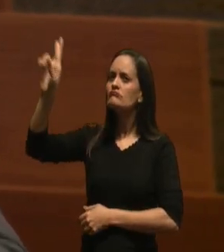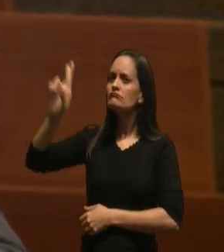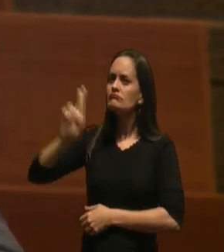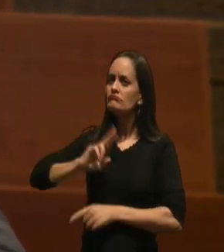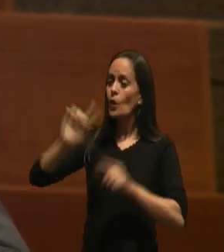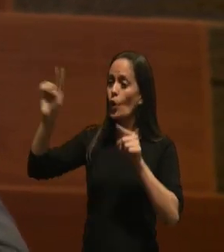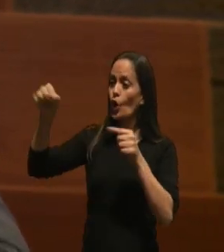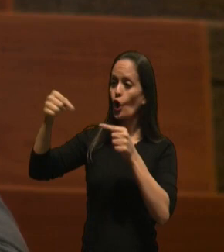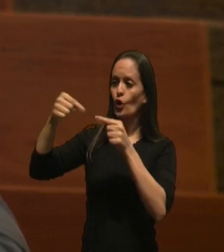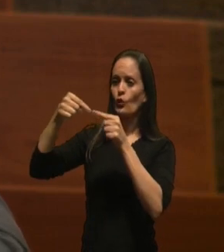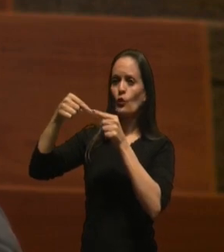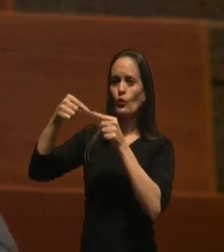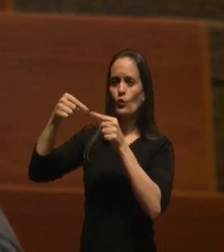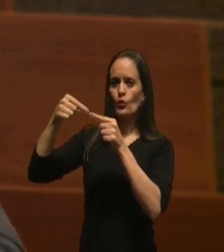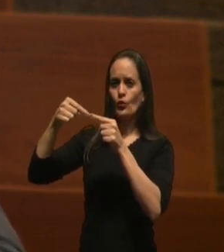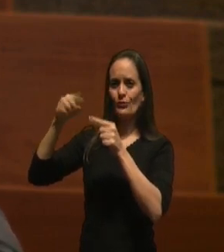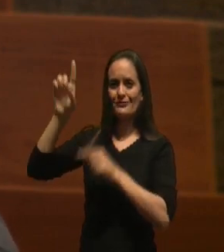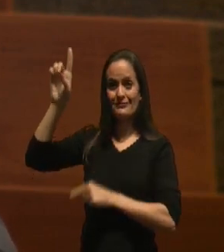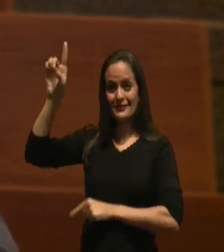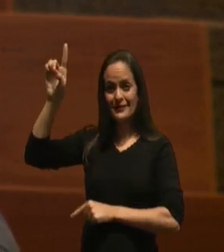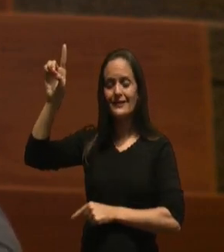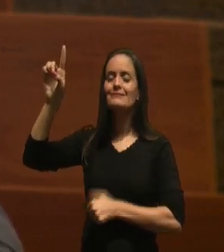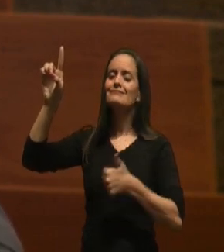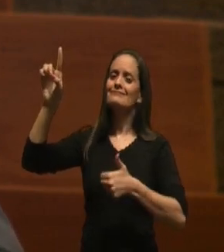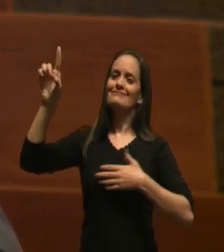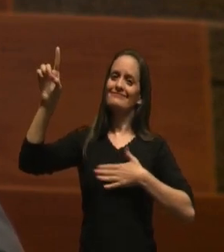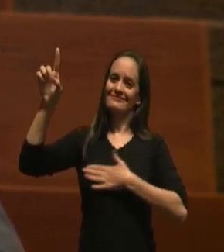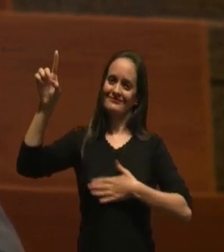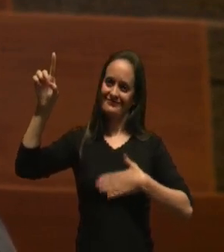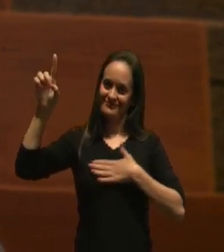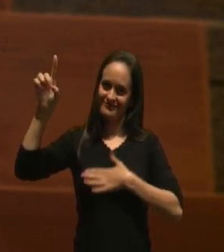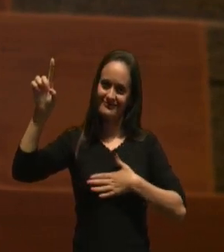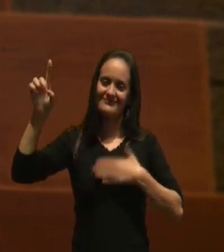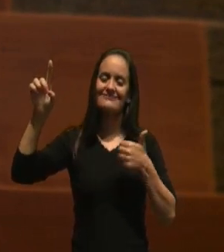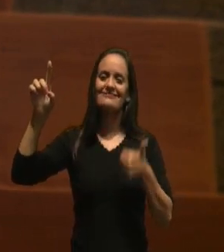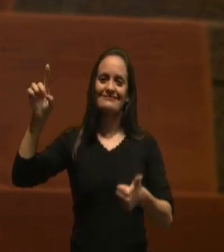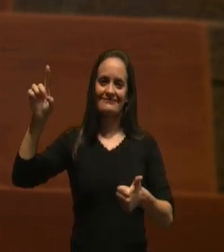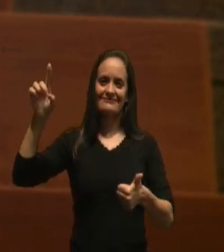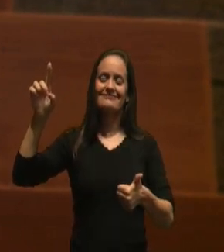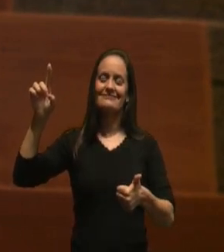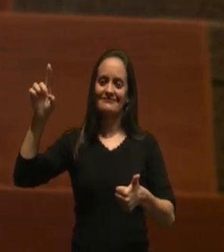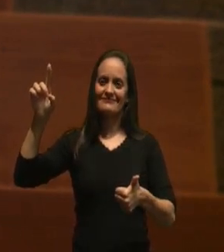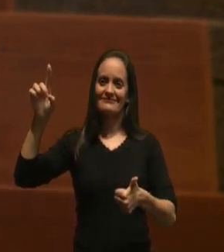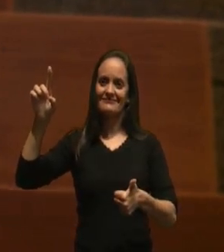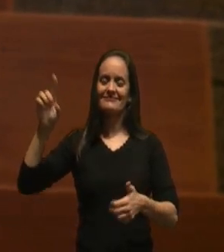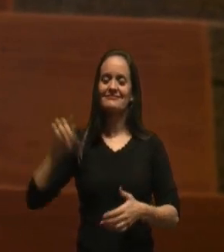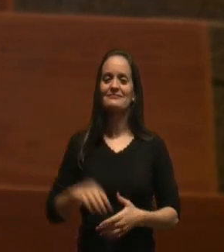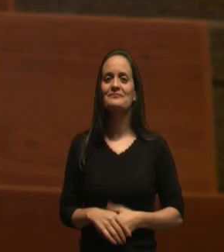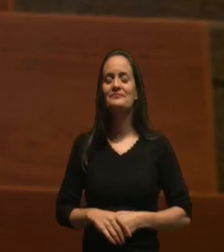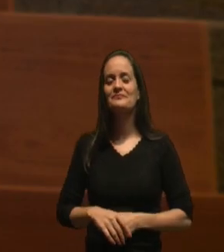perceba se esta decisão que você está para tomar, ela agradará a Deus.